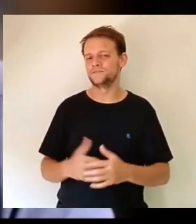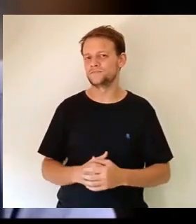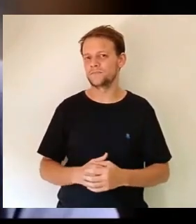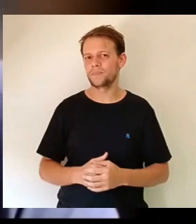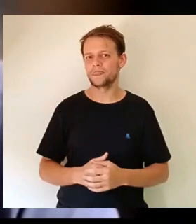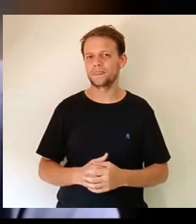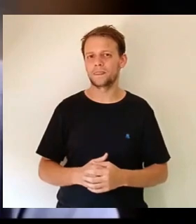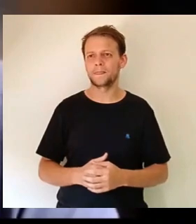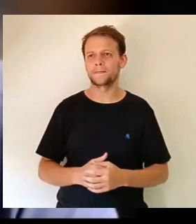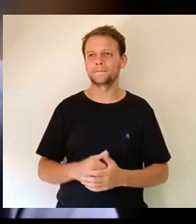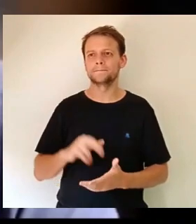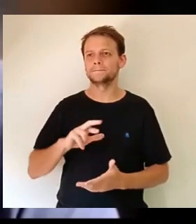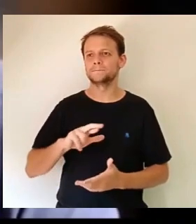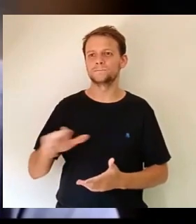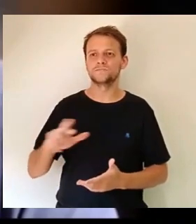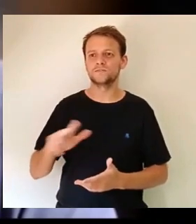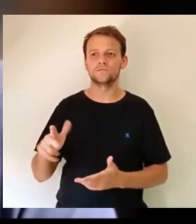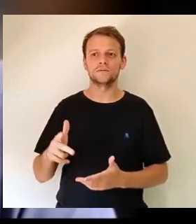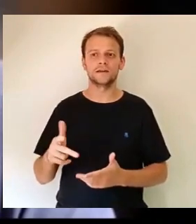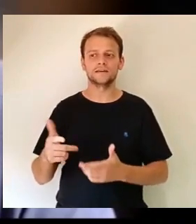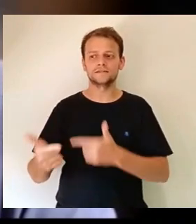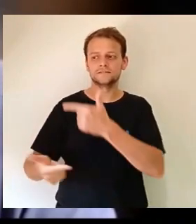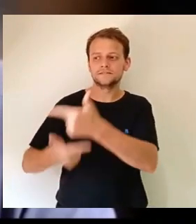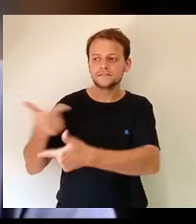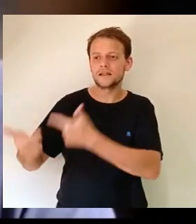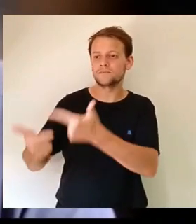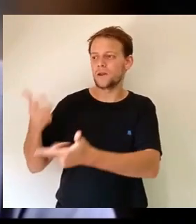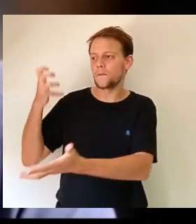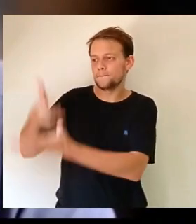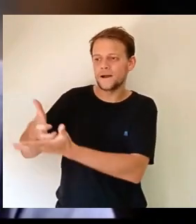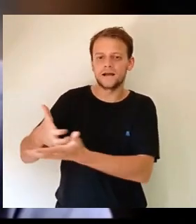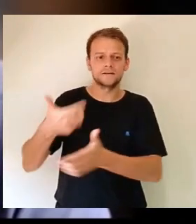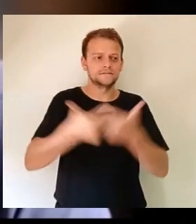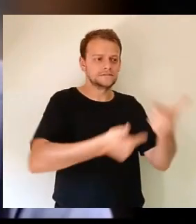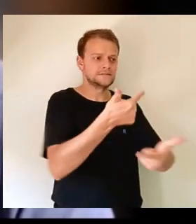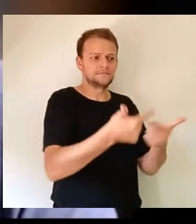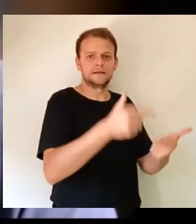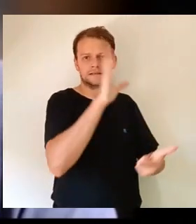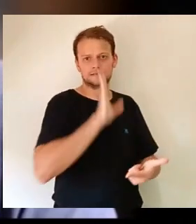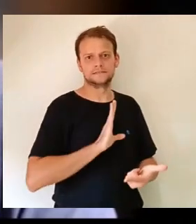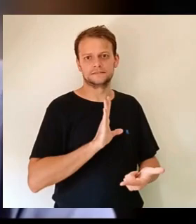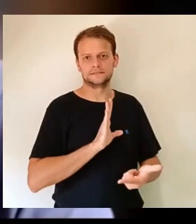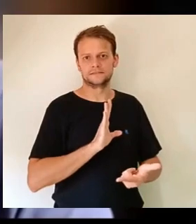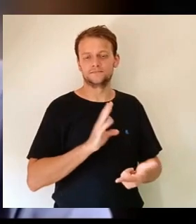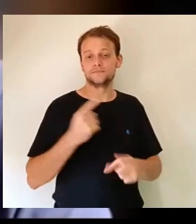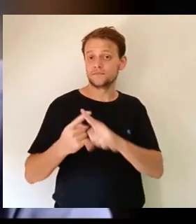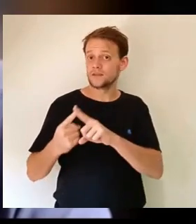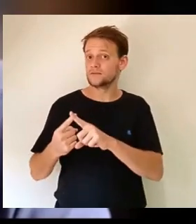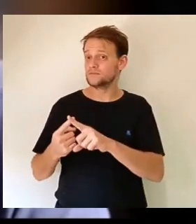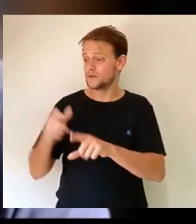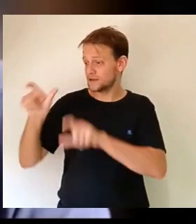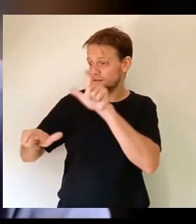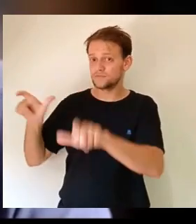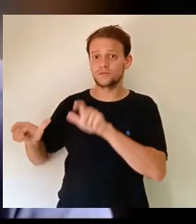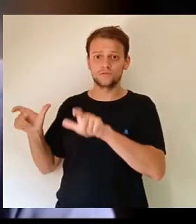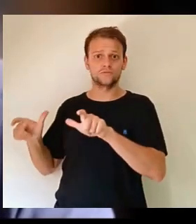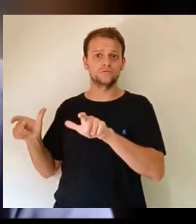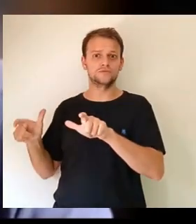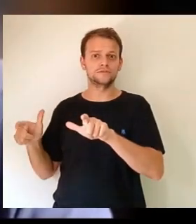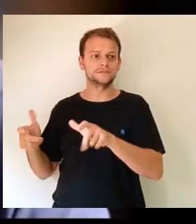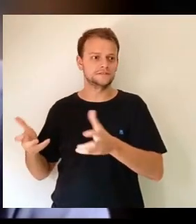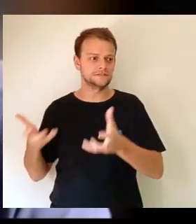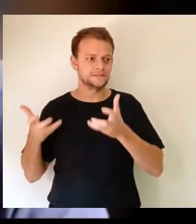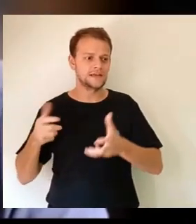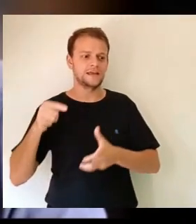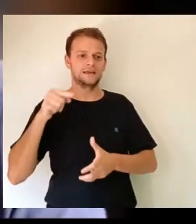tocar, independente da prestação de serviço, porque como ele era muito requisitado,